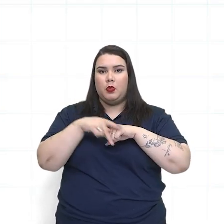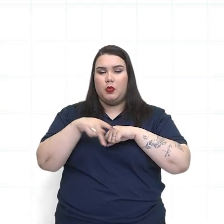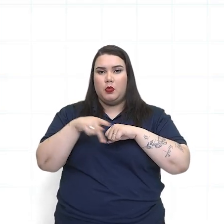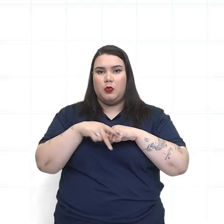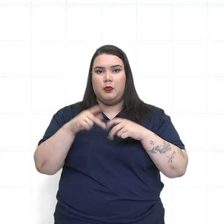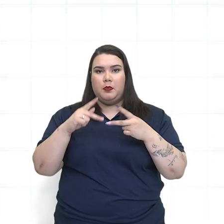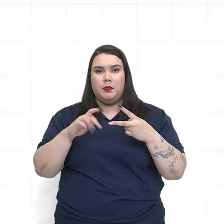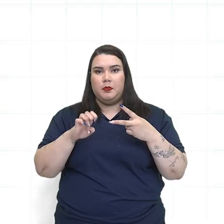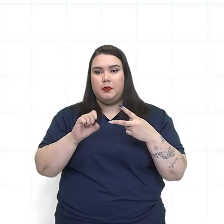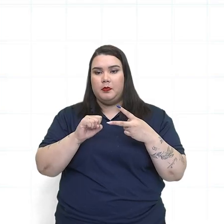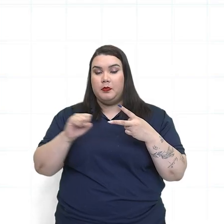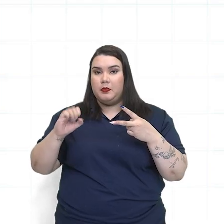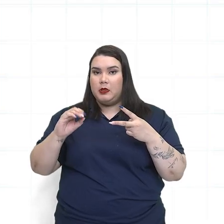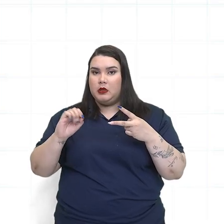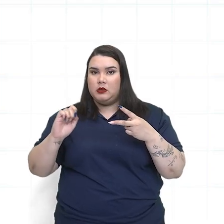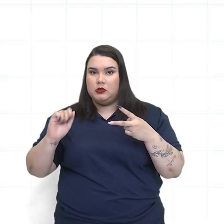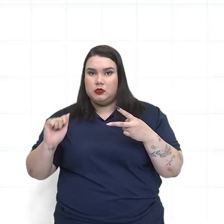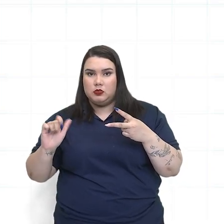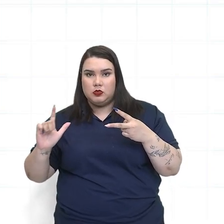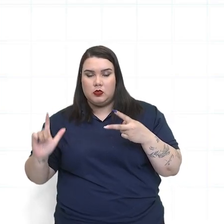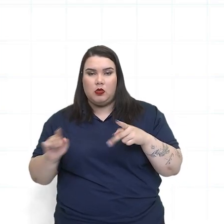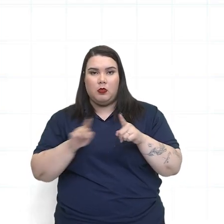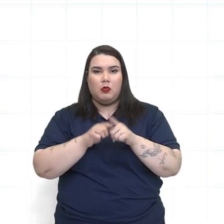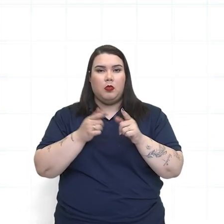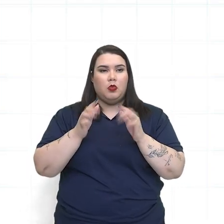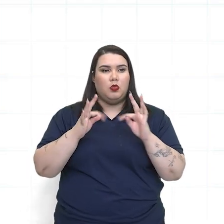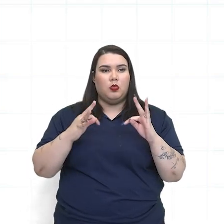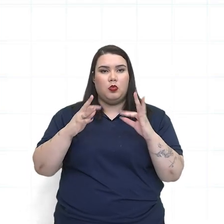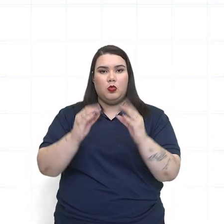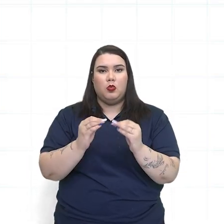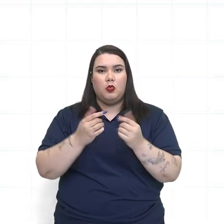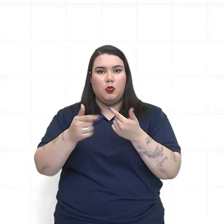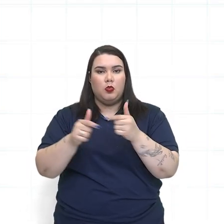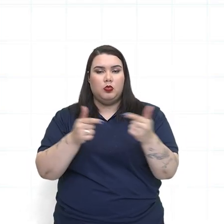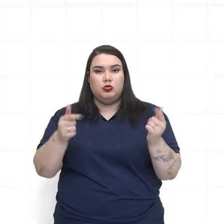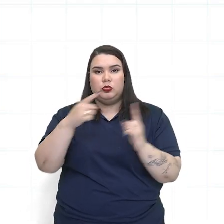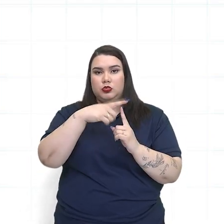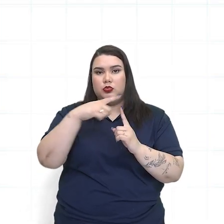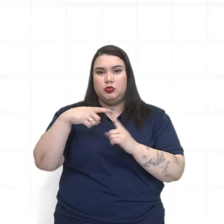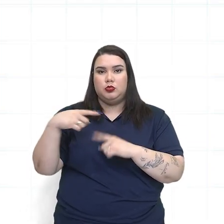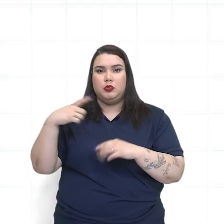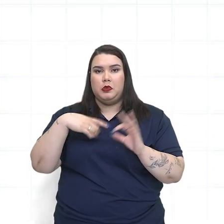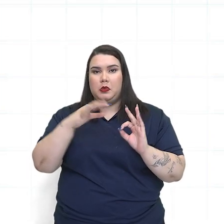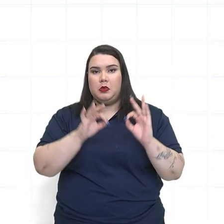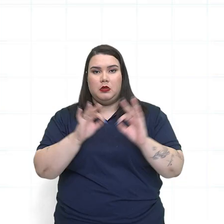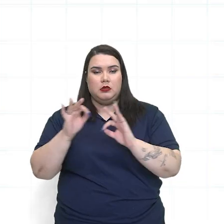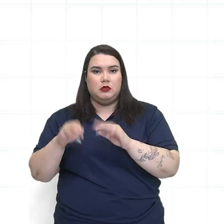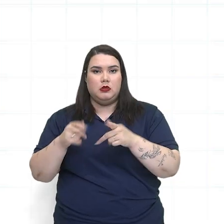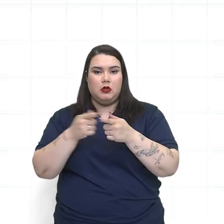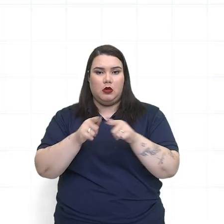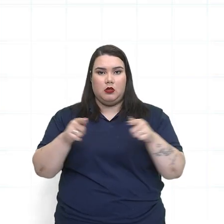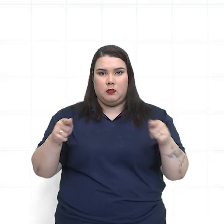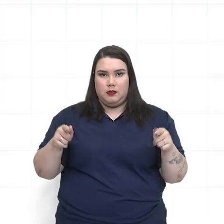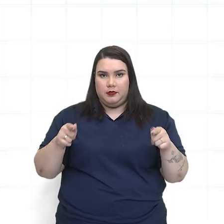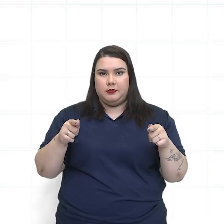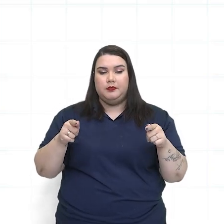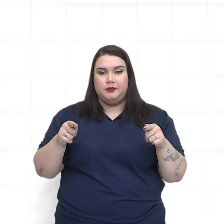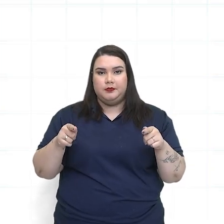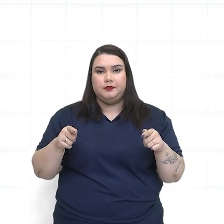e todas as outras formas que estão organizadas, né, na gramática